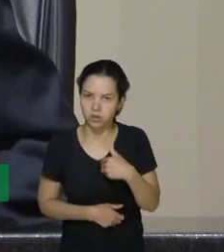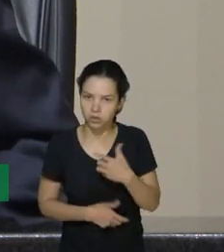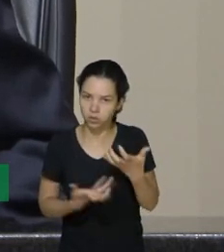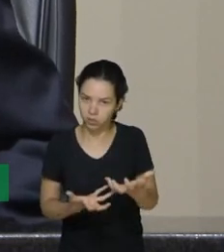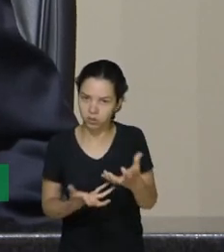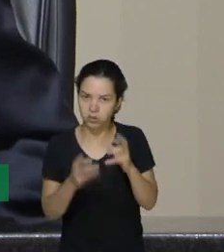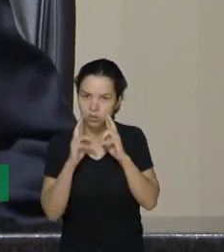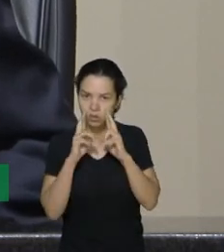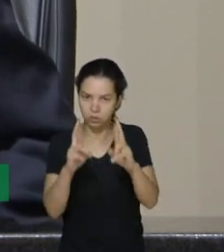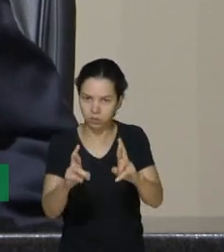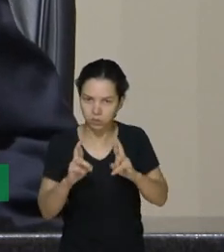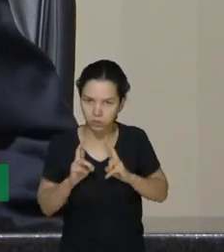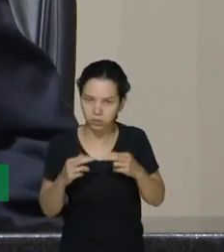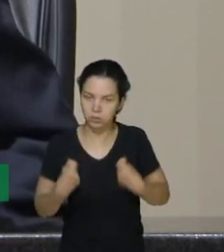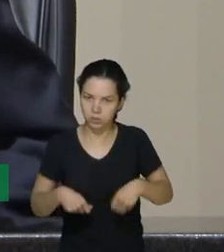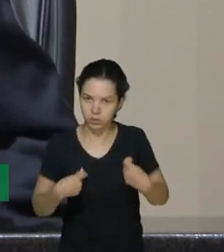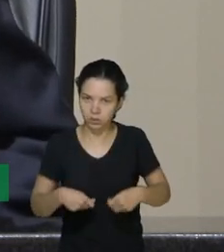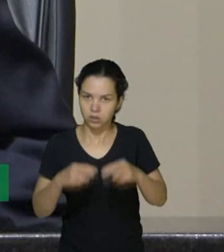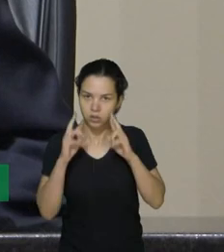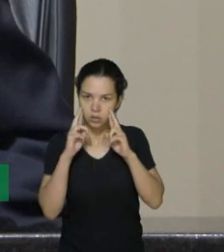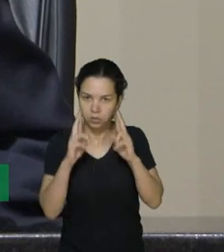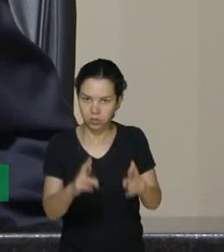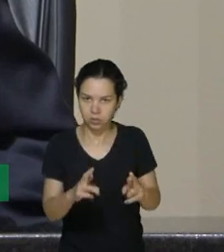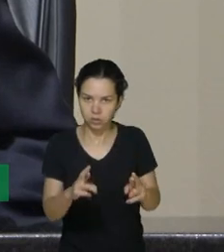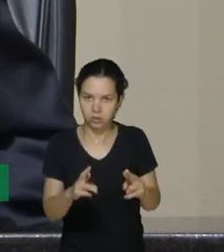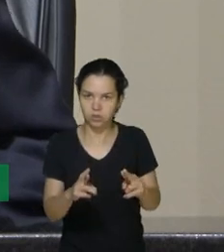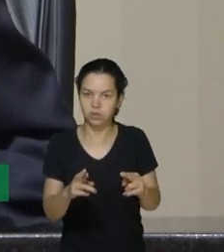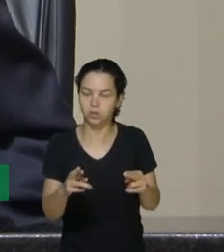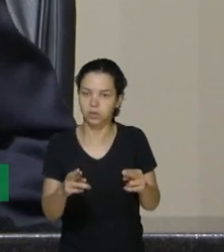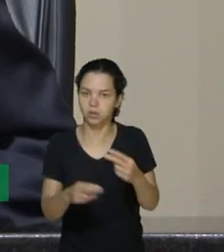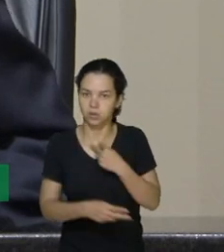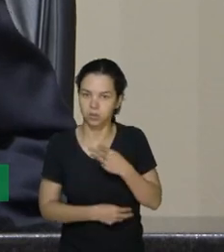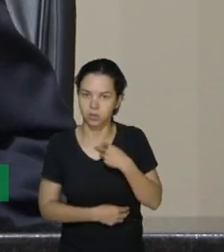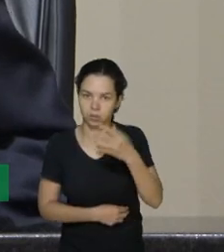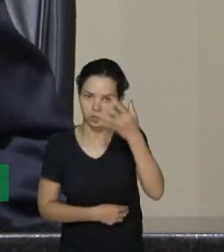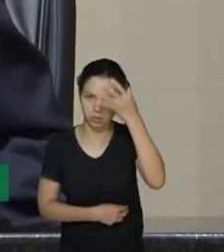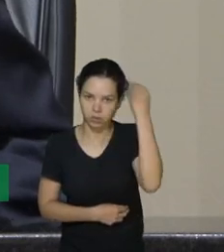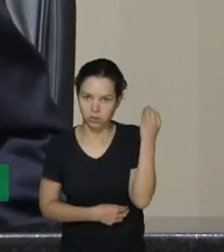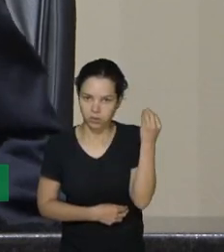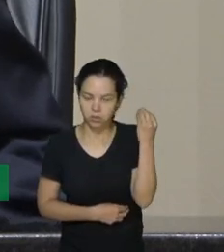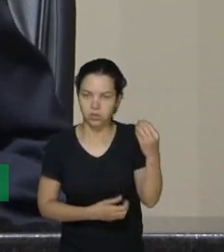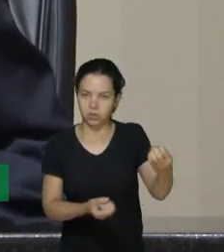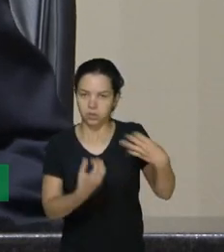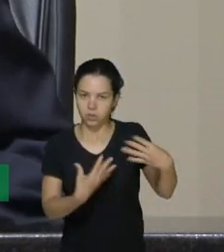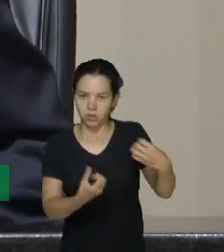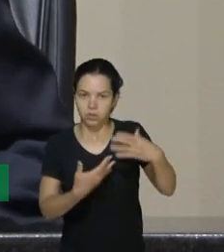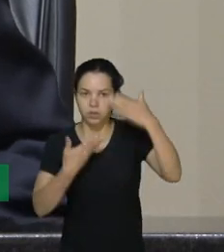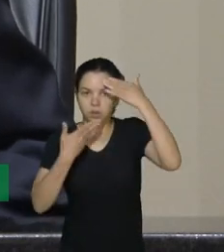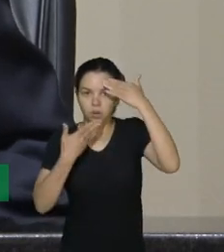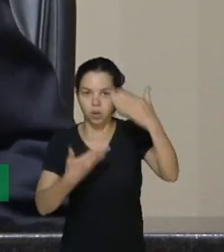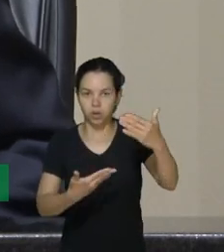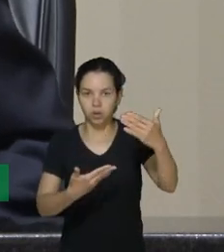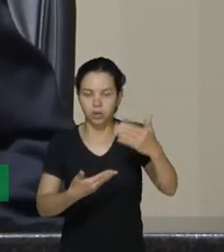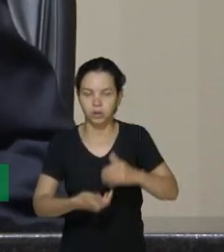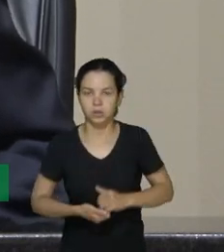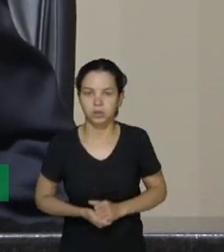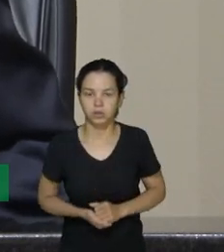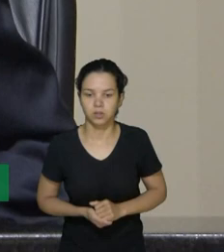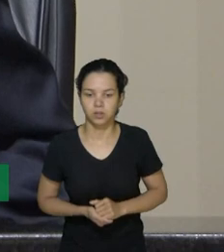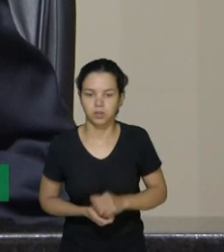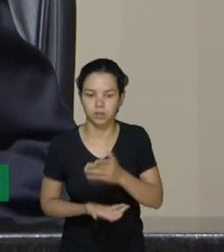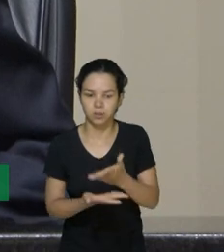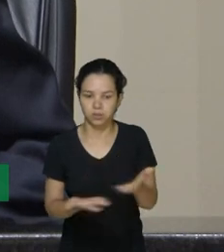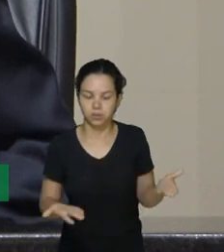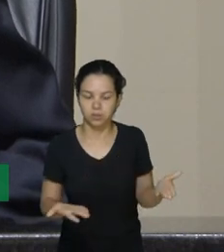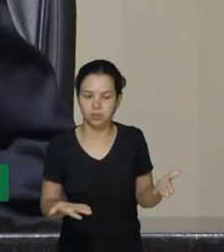respeitado, eu tinha que respeitar. Então, não posso esquecer esse ensinamento e agradecer a eles.